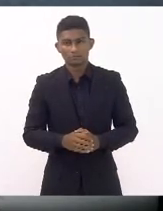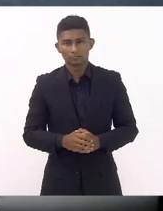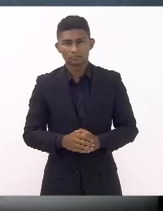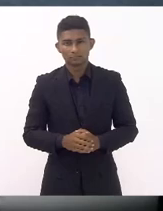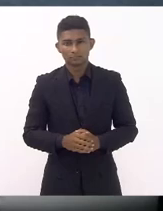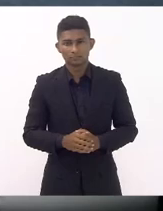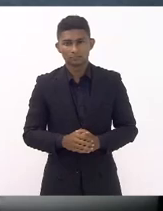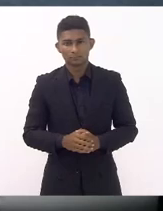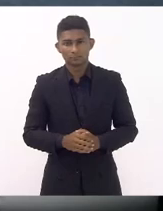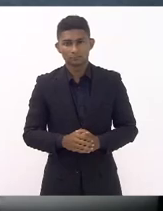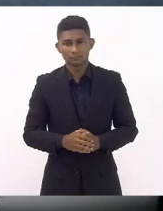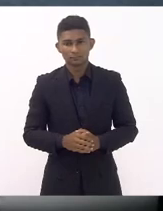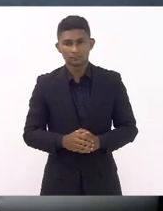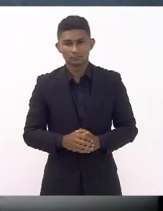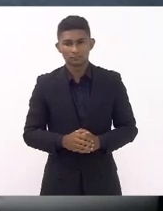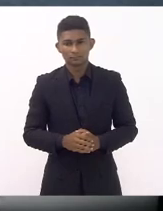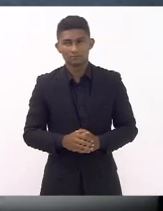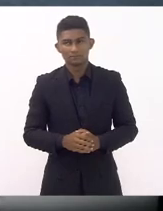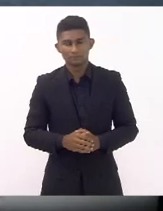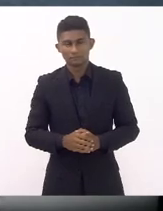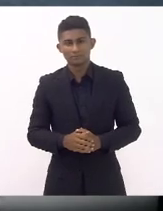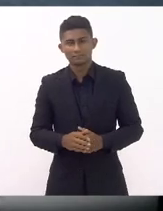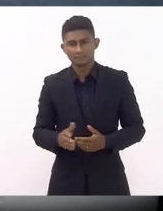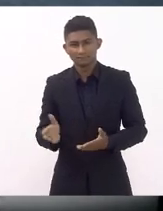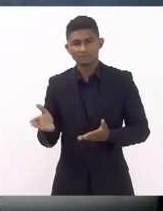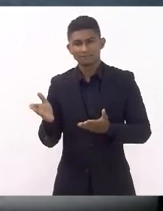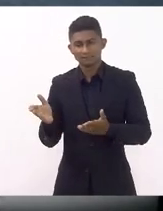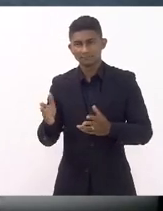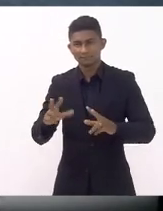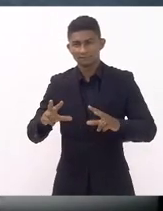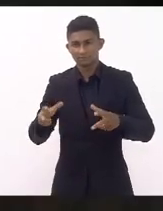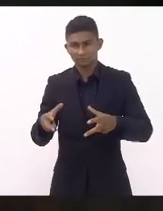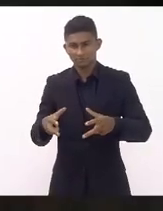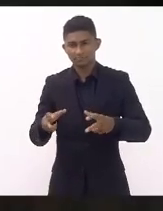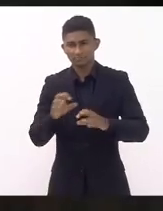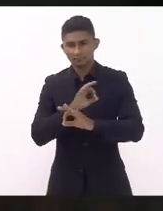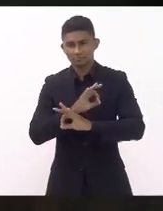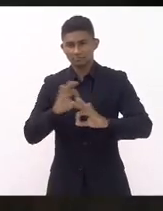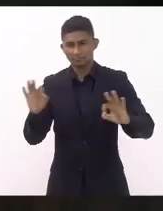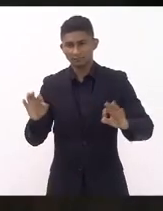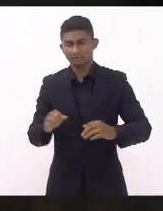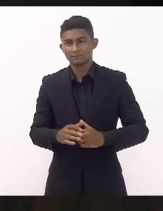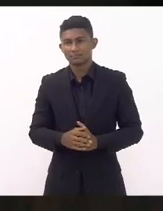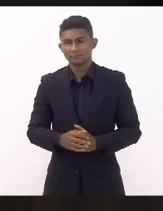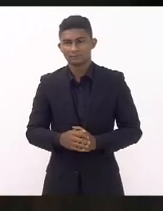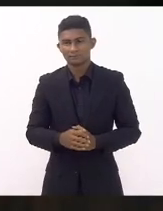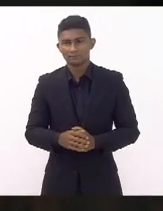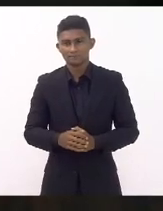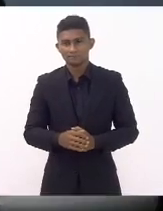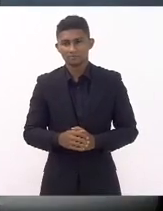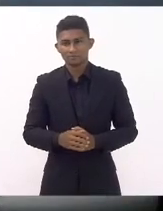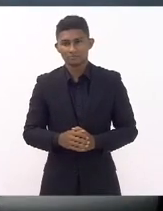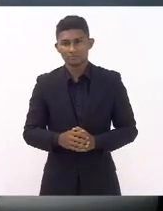usar o microfone. A comissão é uma maravilha. A comissão deixa, tudo deixa flui o deputado com tranquilidade, usar o seu microfone.